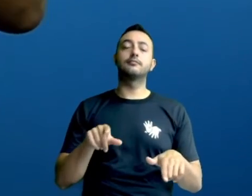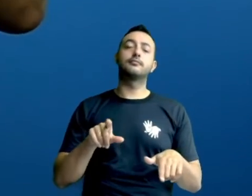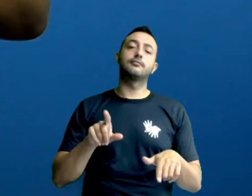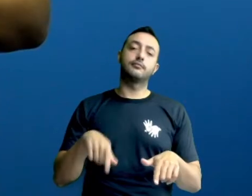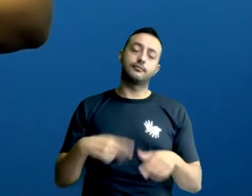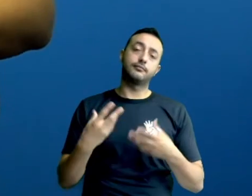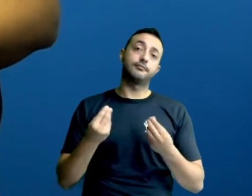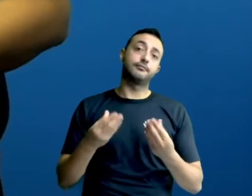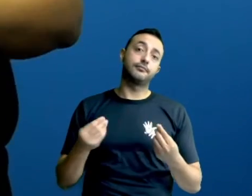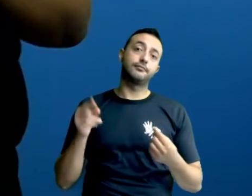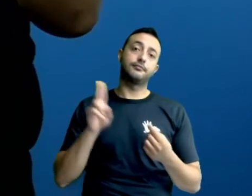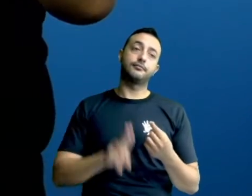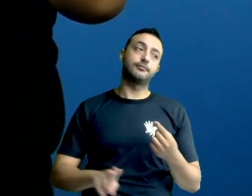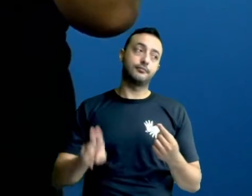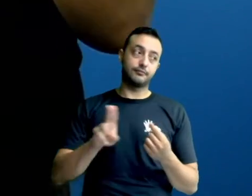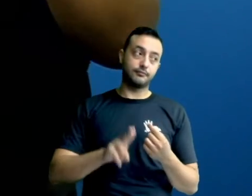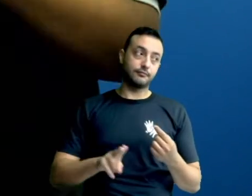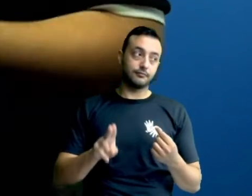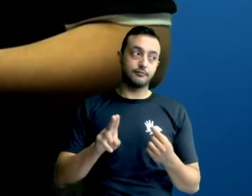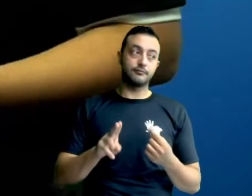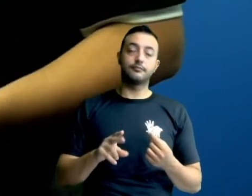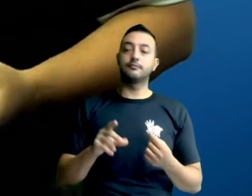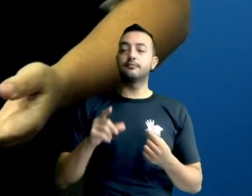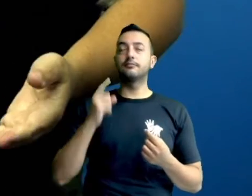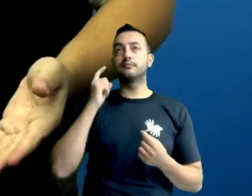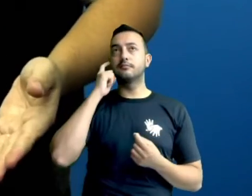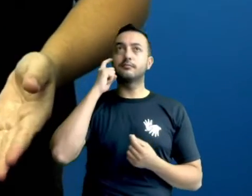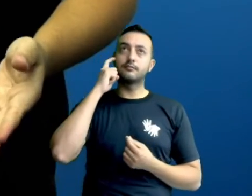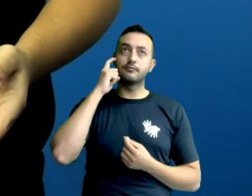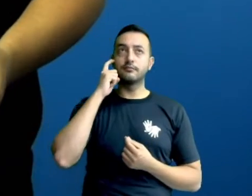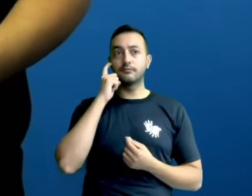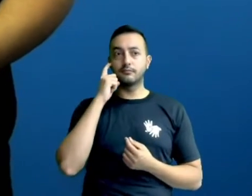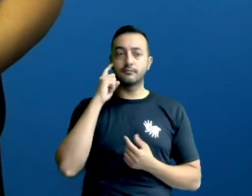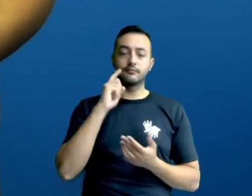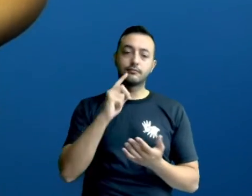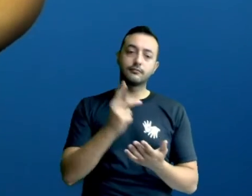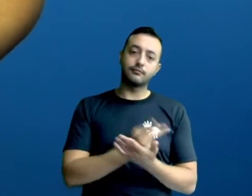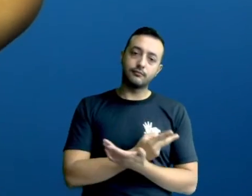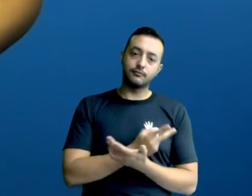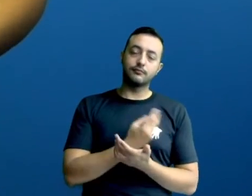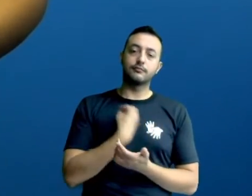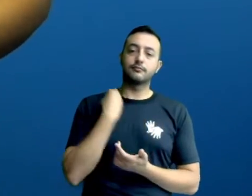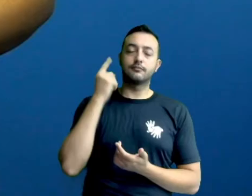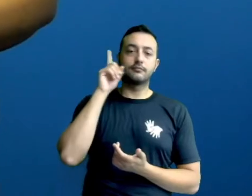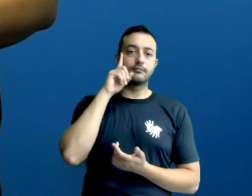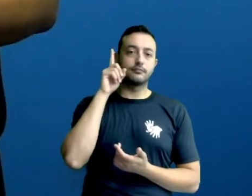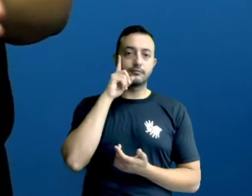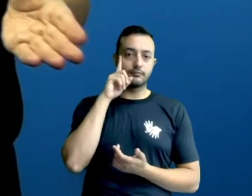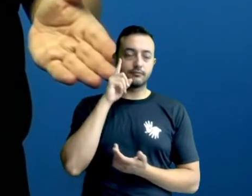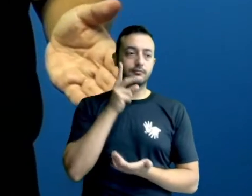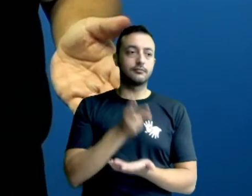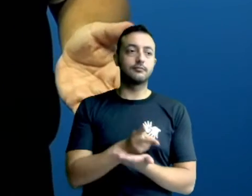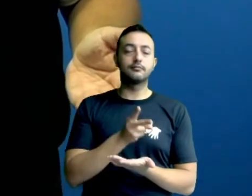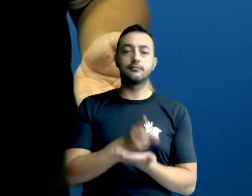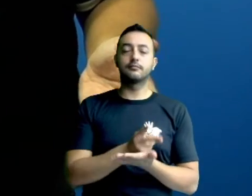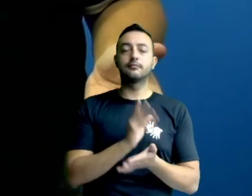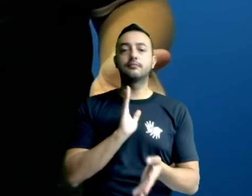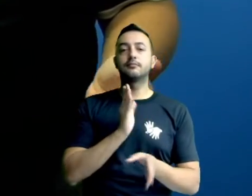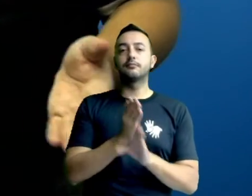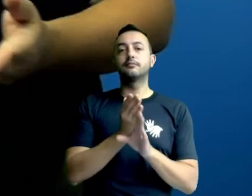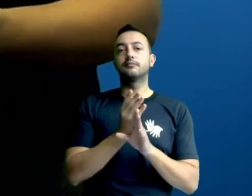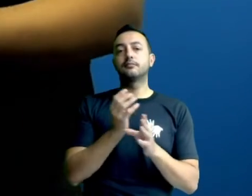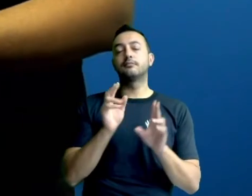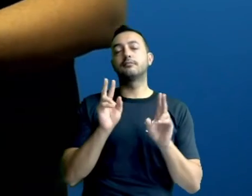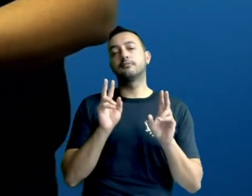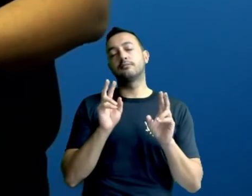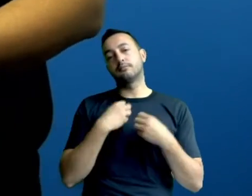muito utilizado, vamos para aquela dúvida que acontece no nosso cotidiano. Toda vez que me deparo com um